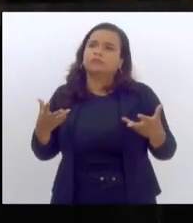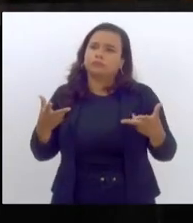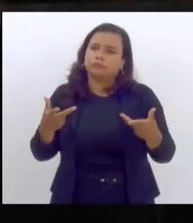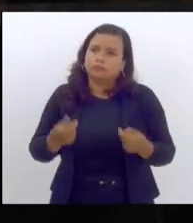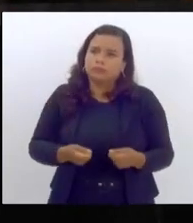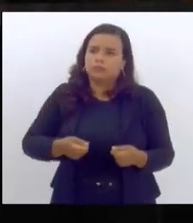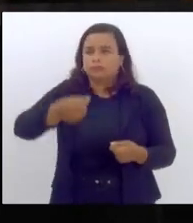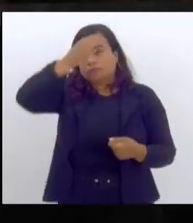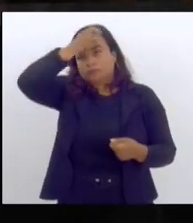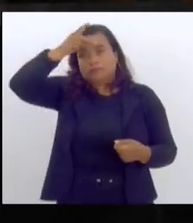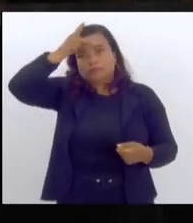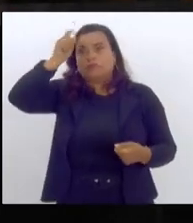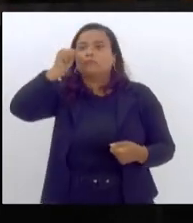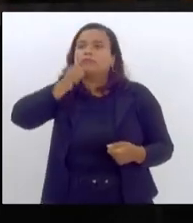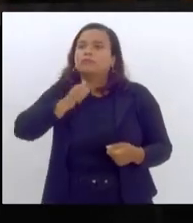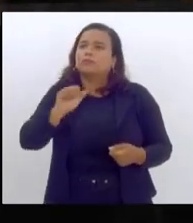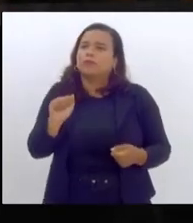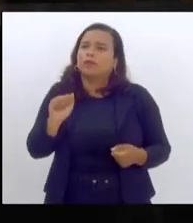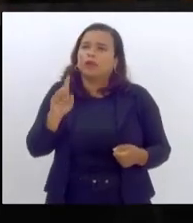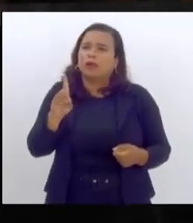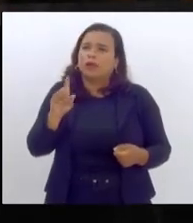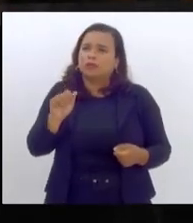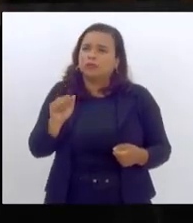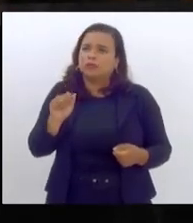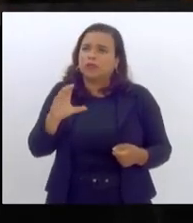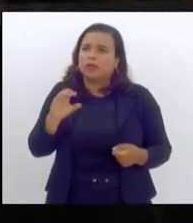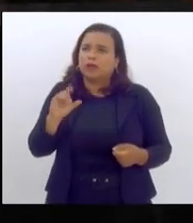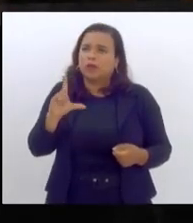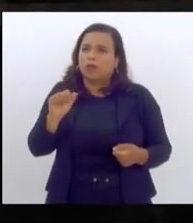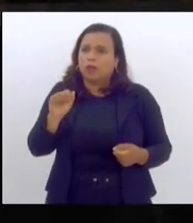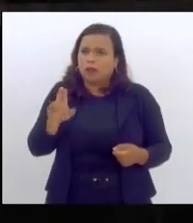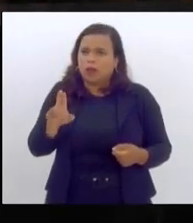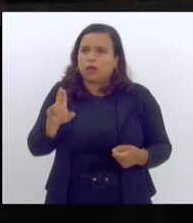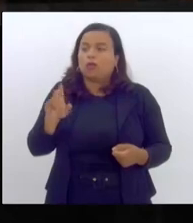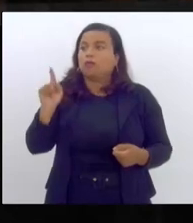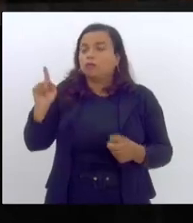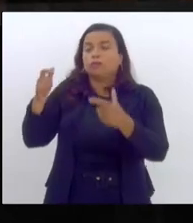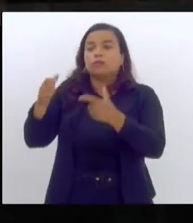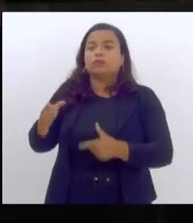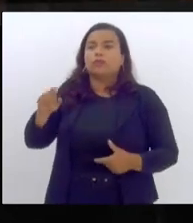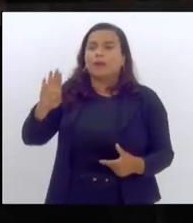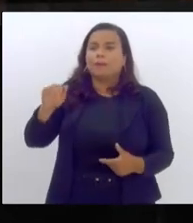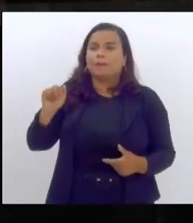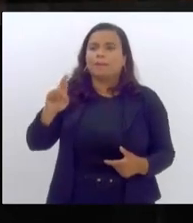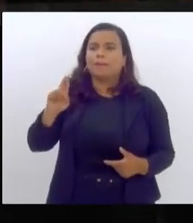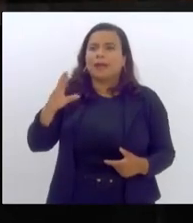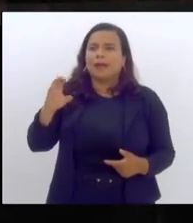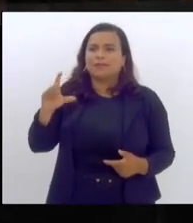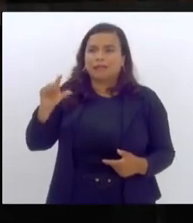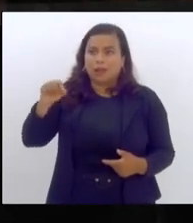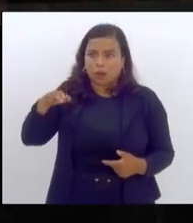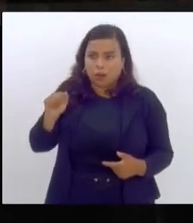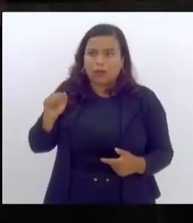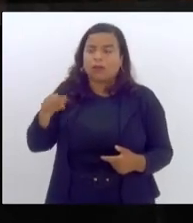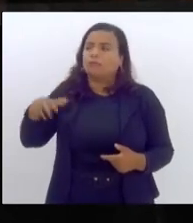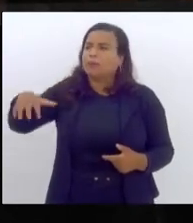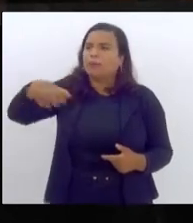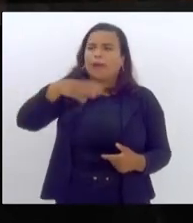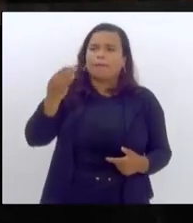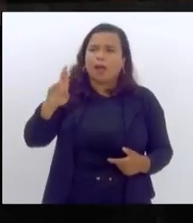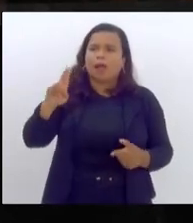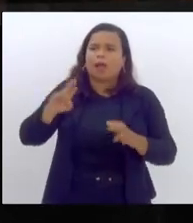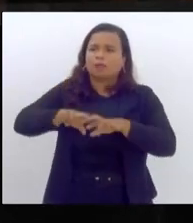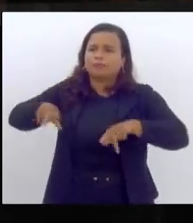pela prefeita Ada Colau, em Barcelona, que colocou todos os seus bares, todos os espaços de